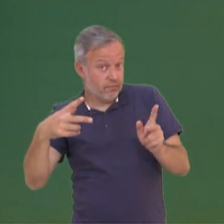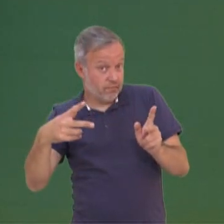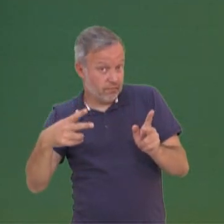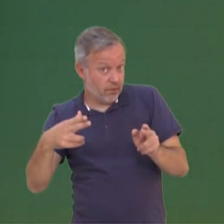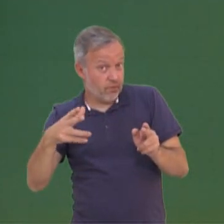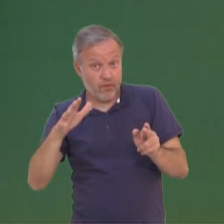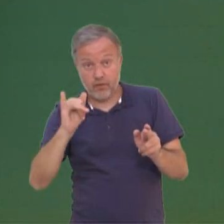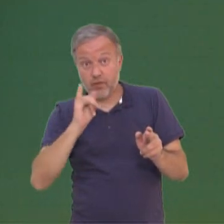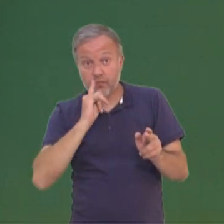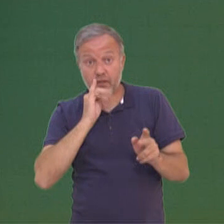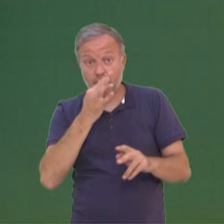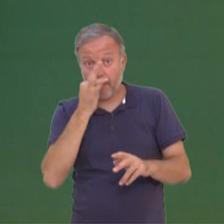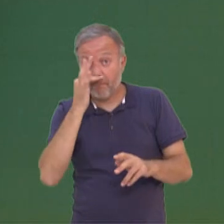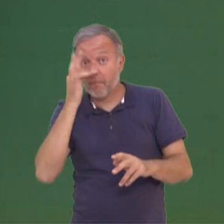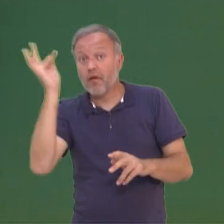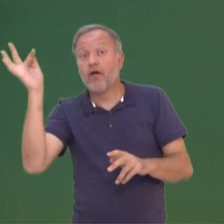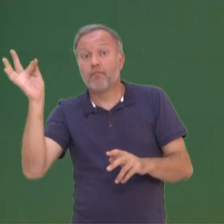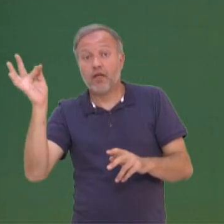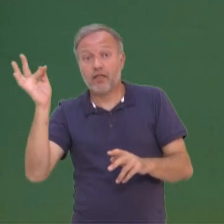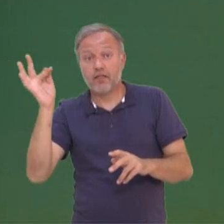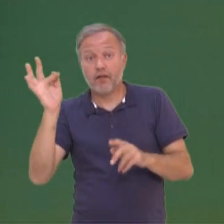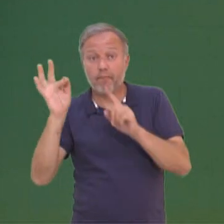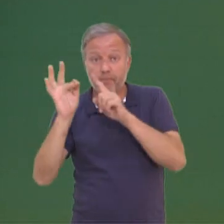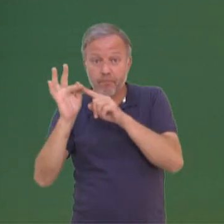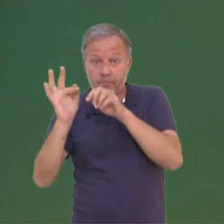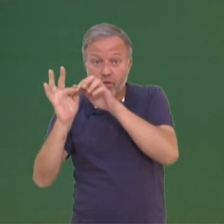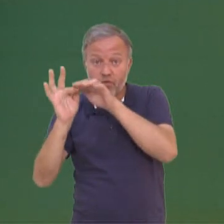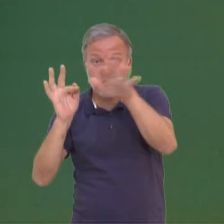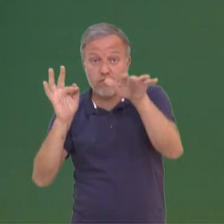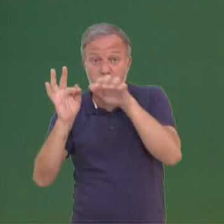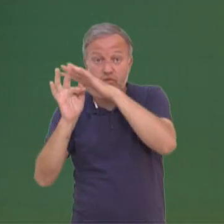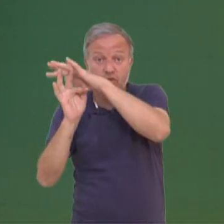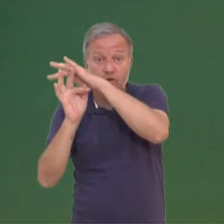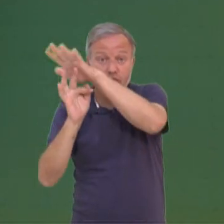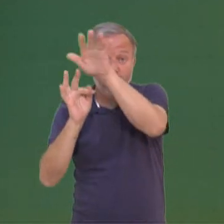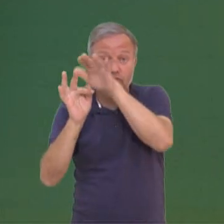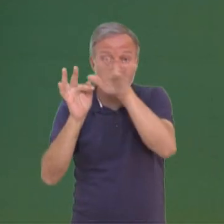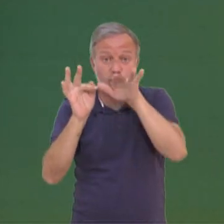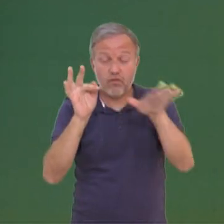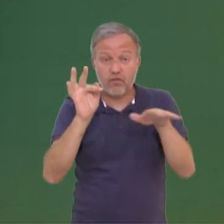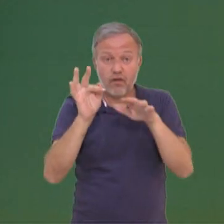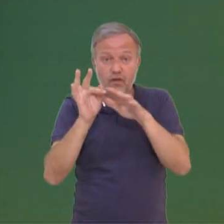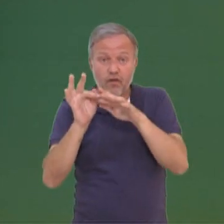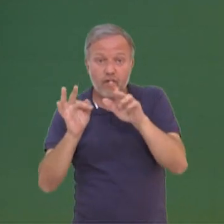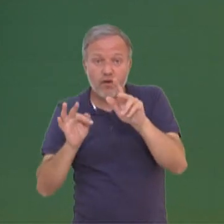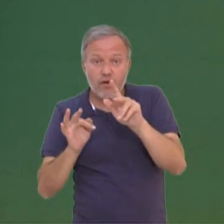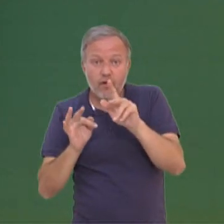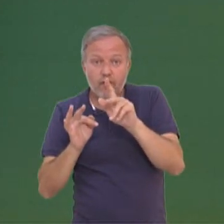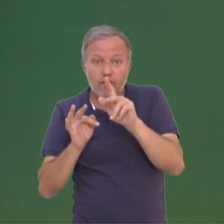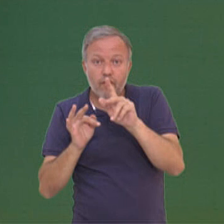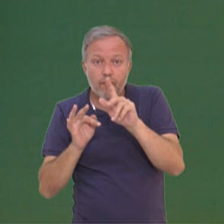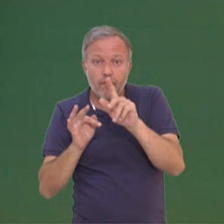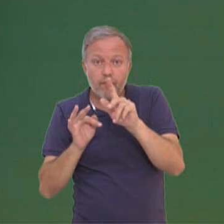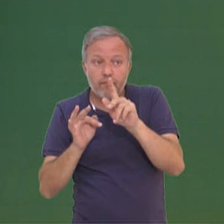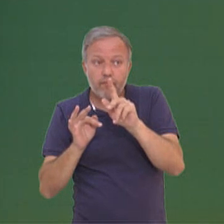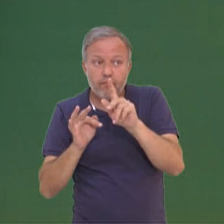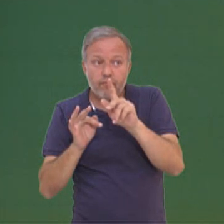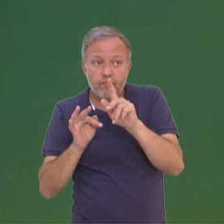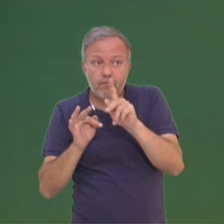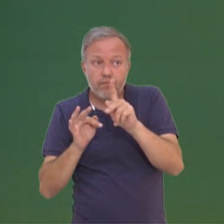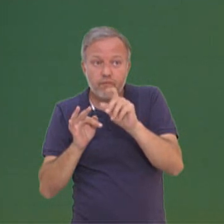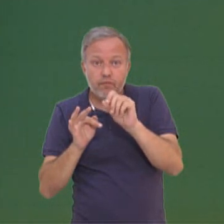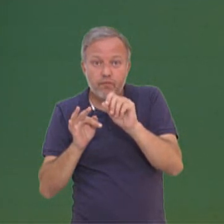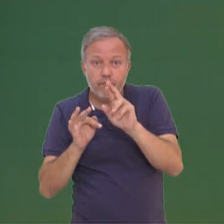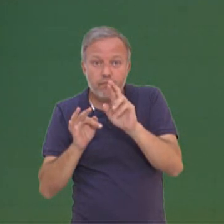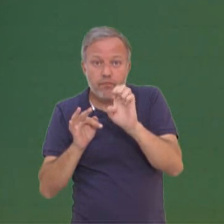pólen. Então, pessoal, até também tem plantas que usam esporos, os soros, os sorédios das briófitas. O que vocês precisam pensar a